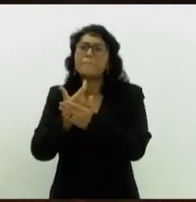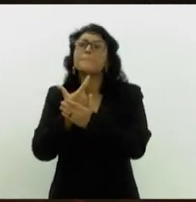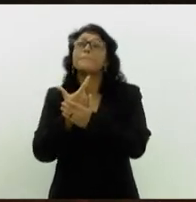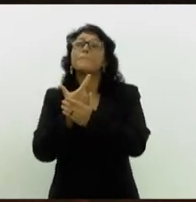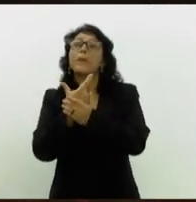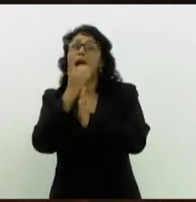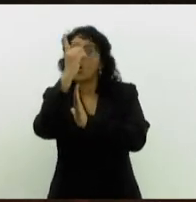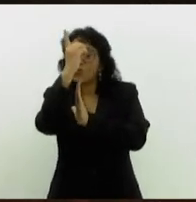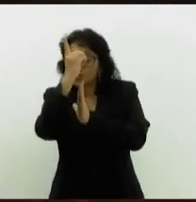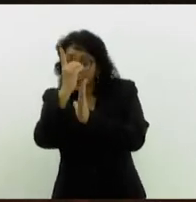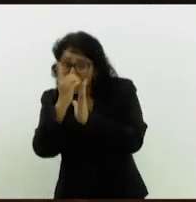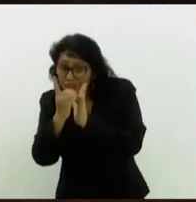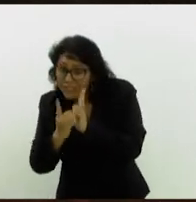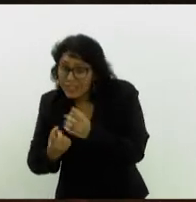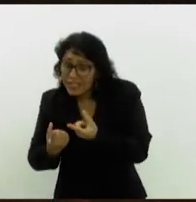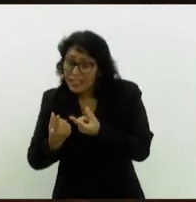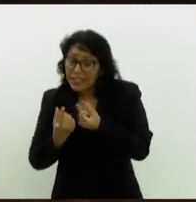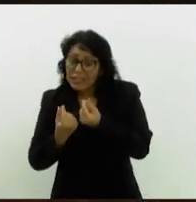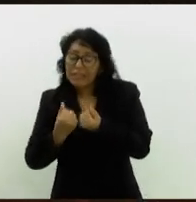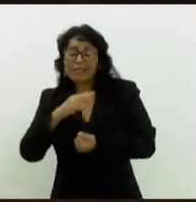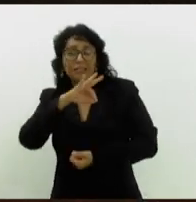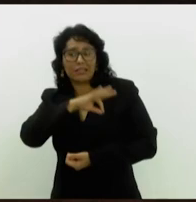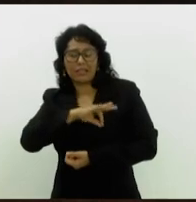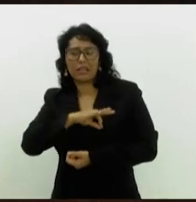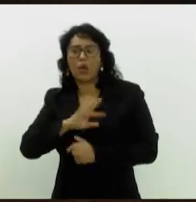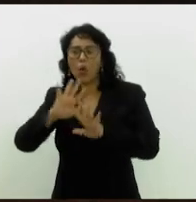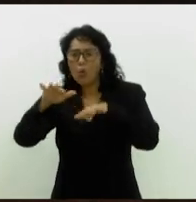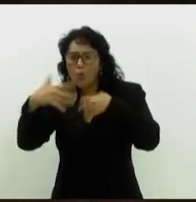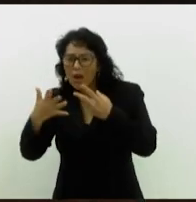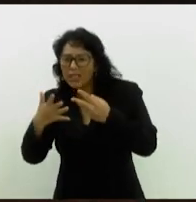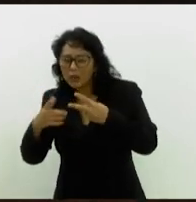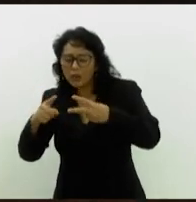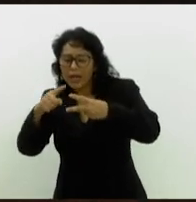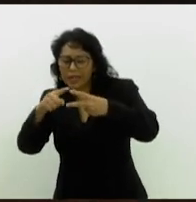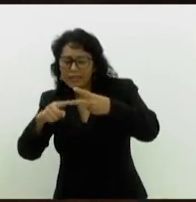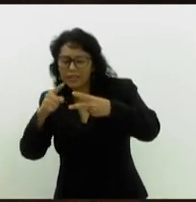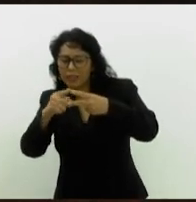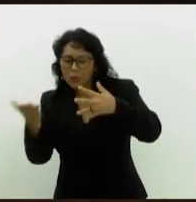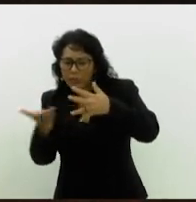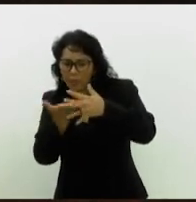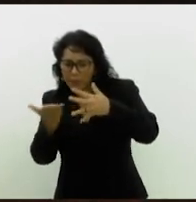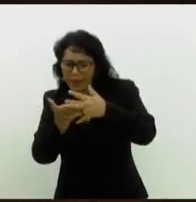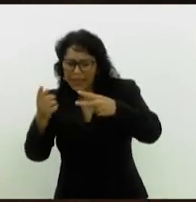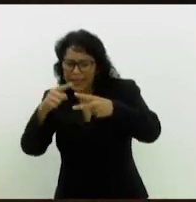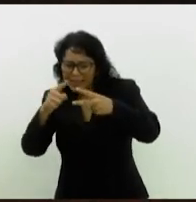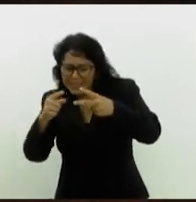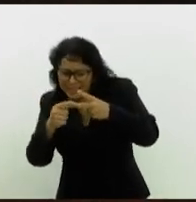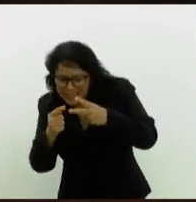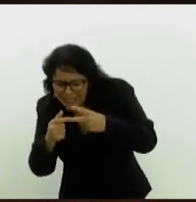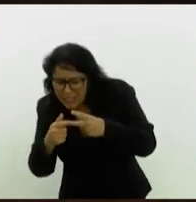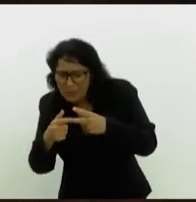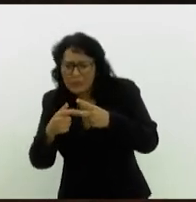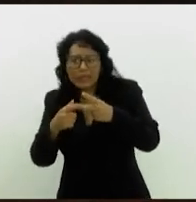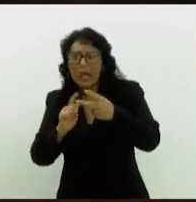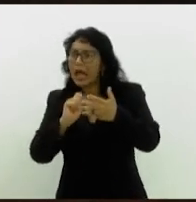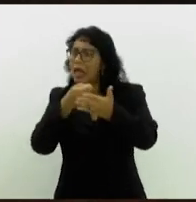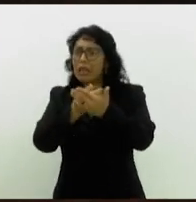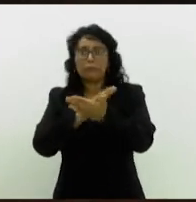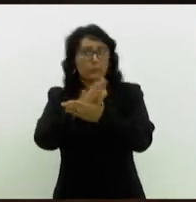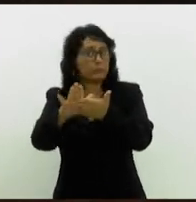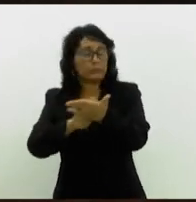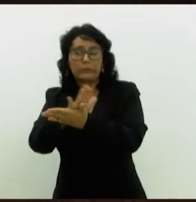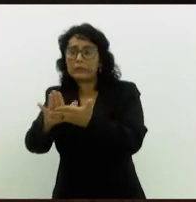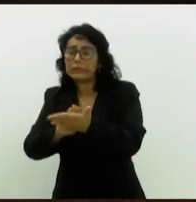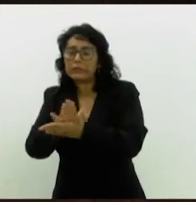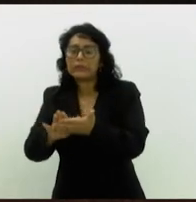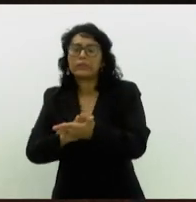pagar a segunda parcela da recomposição ingressei no Tribunal de Contas fiz uma representação contra